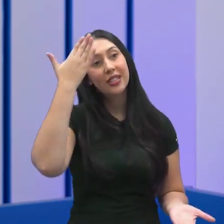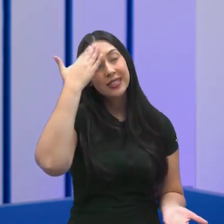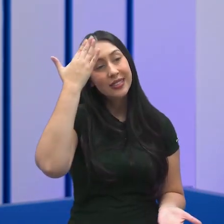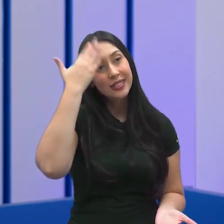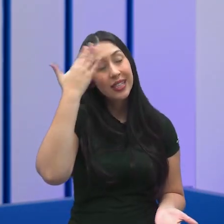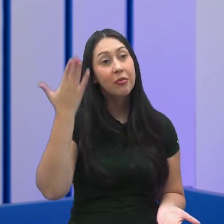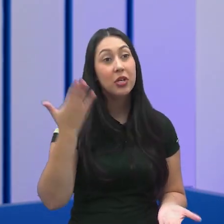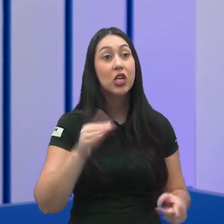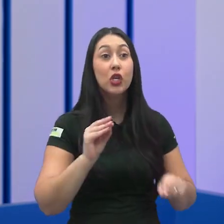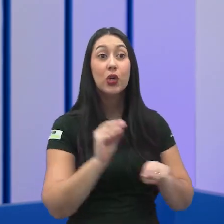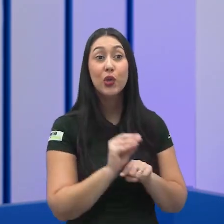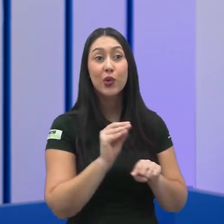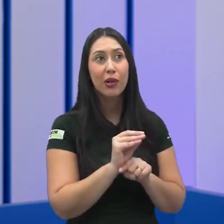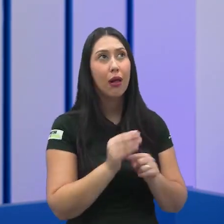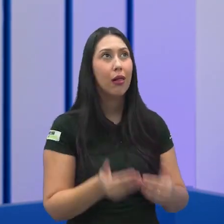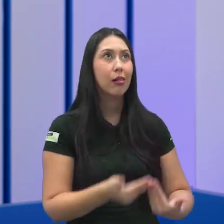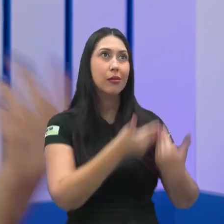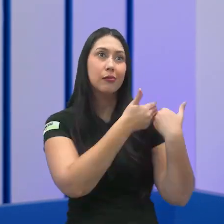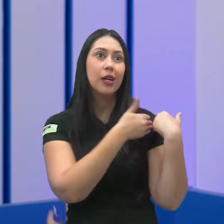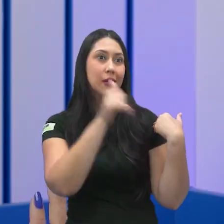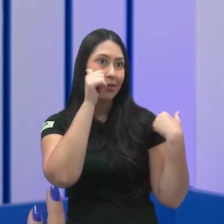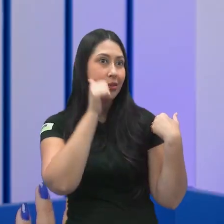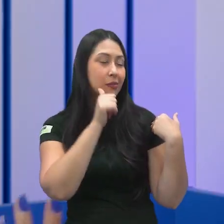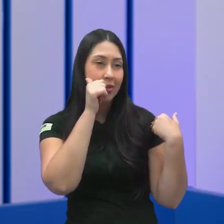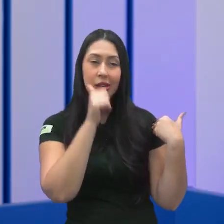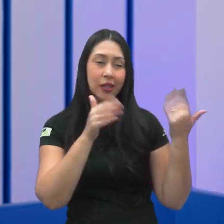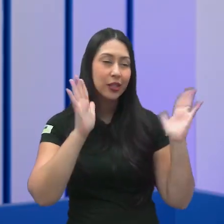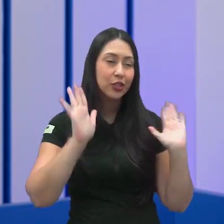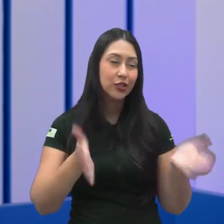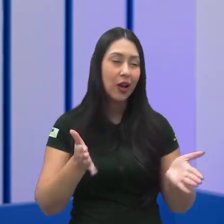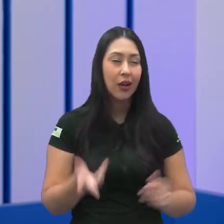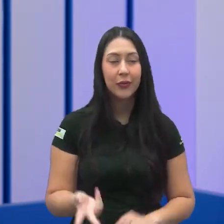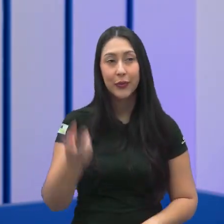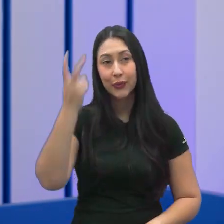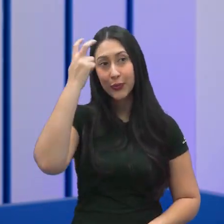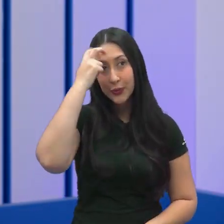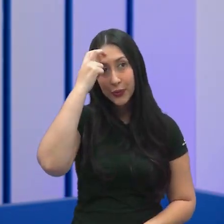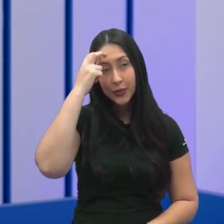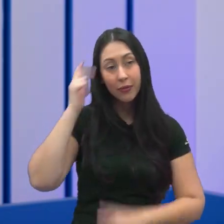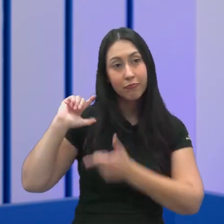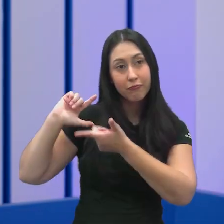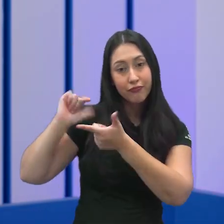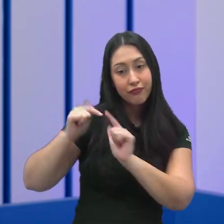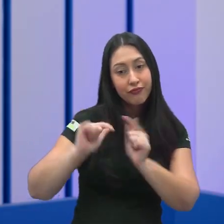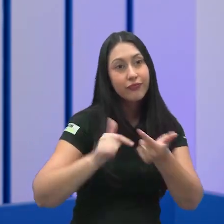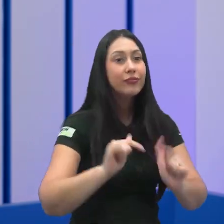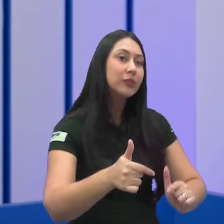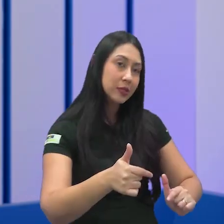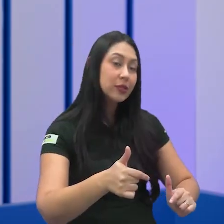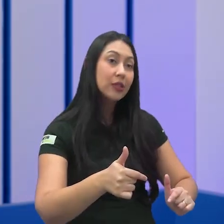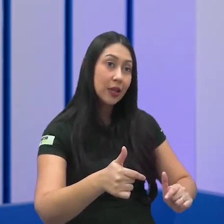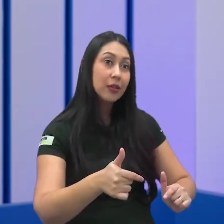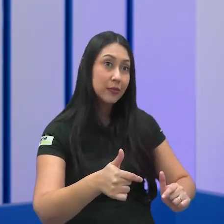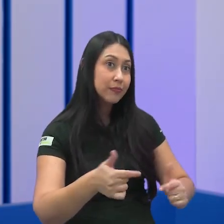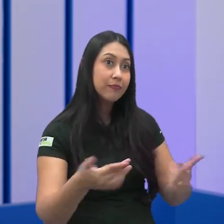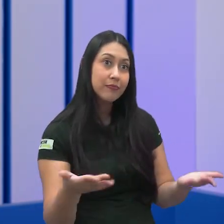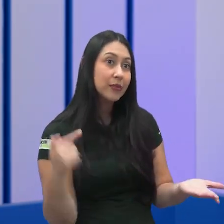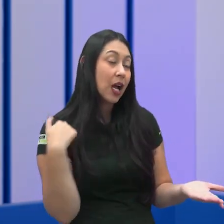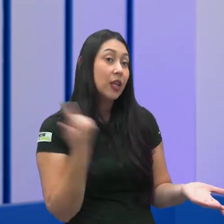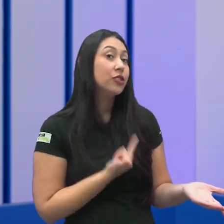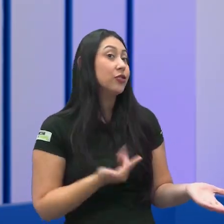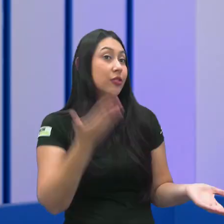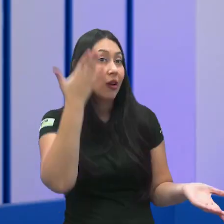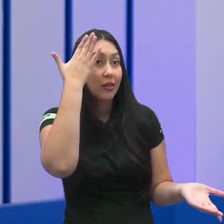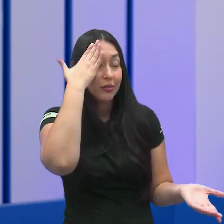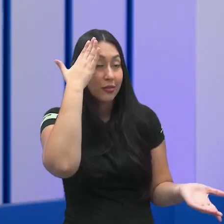o cuidado ele está relacionado à mulher, né? Então Sim. Isso é cultural, isso é estrutural também. Então